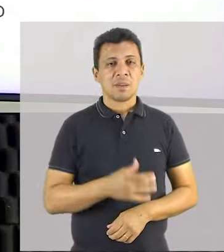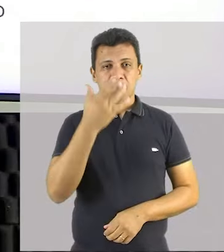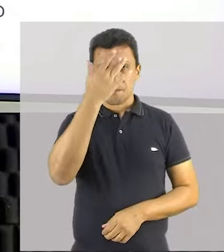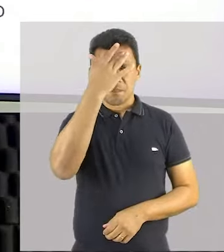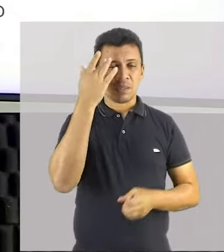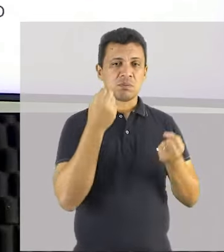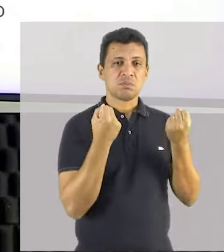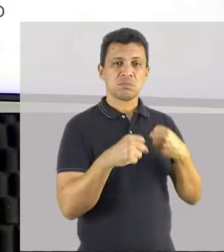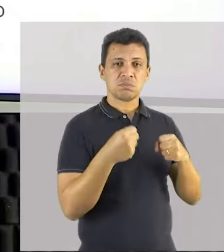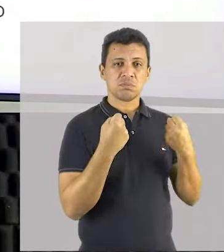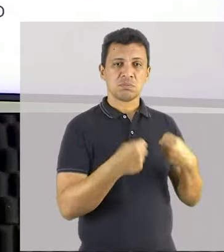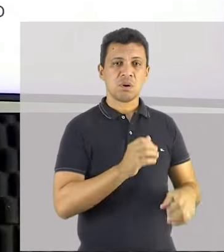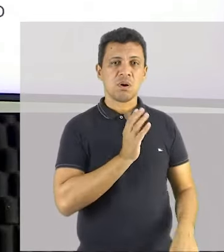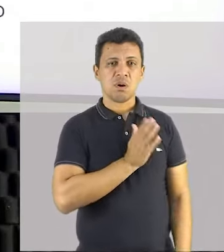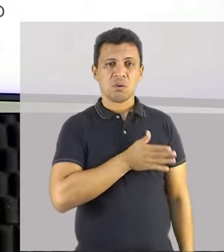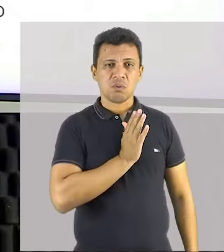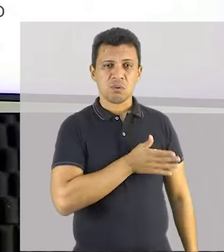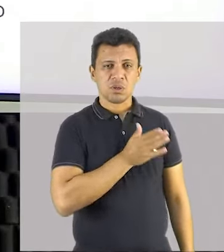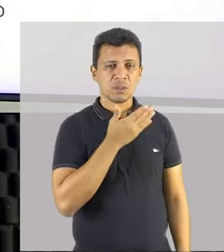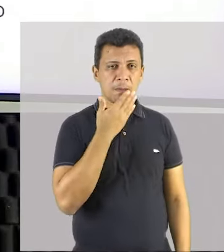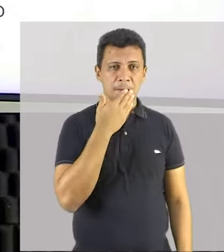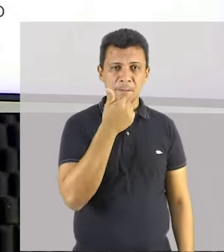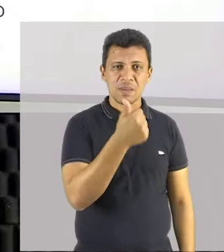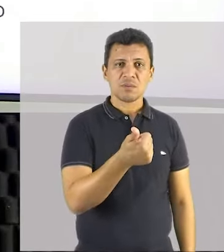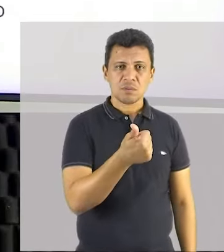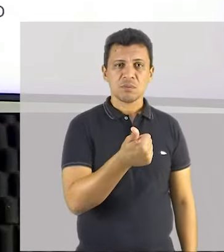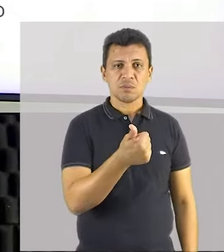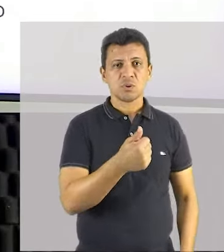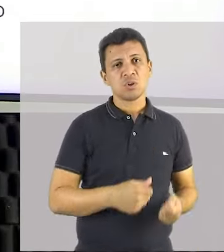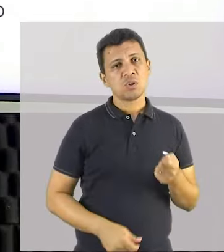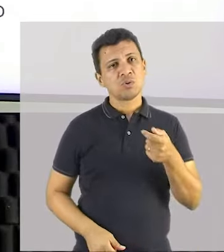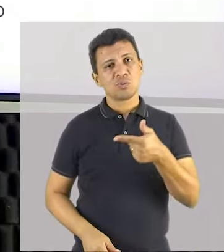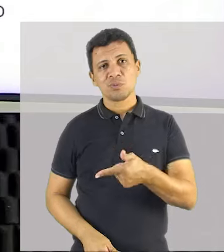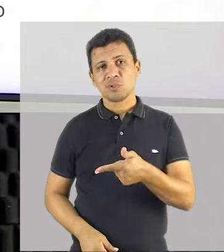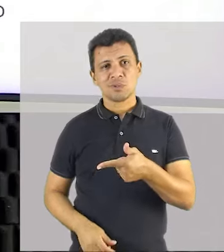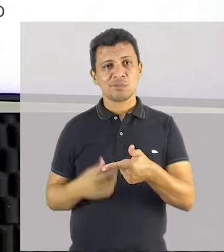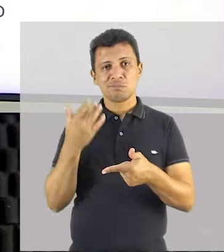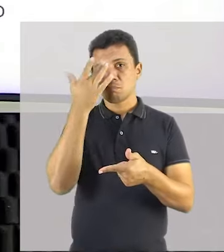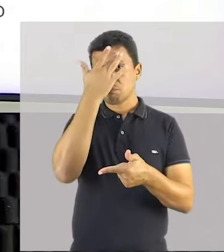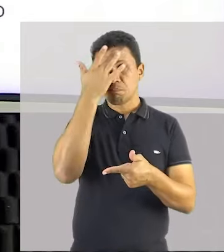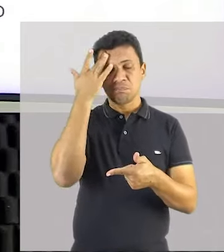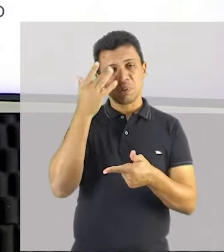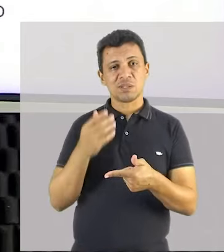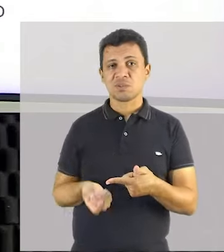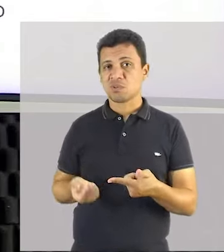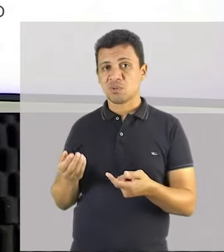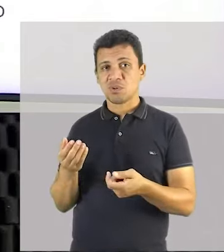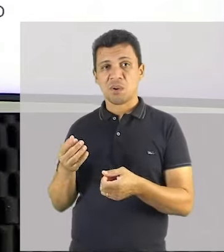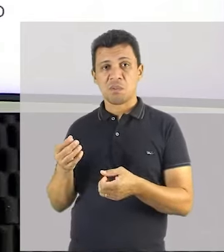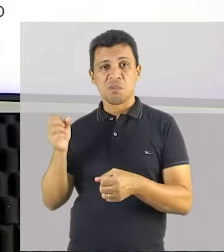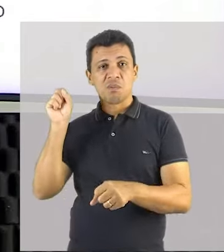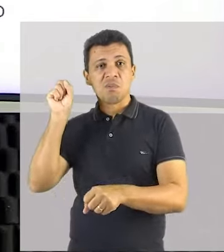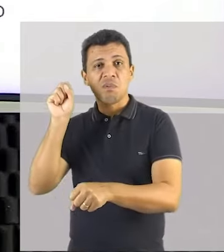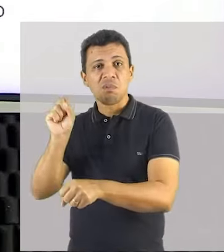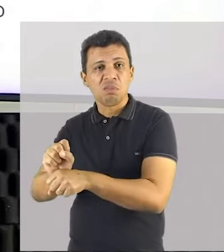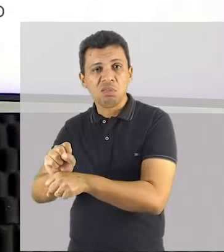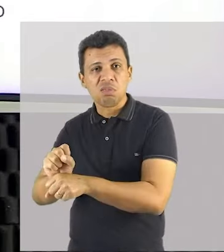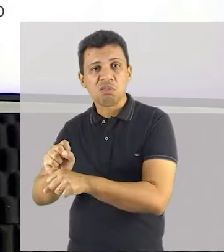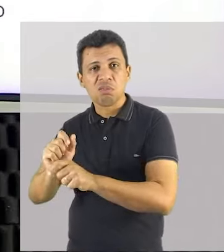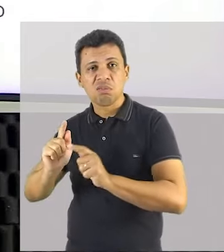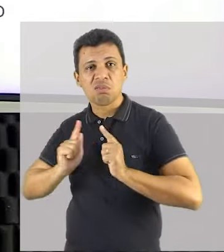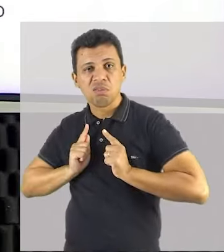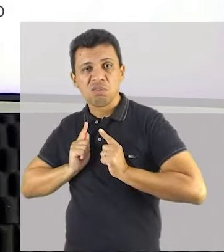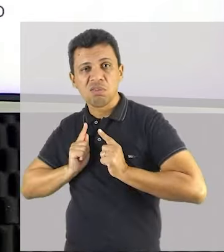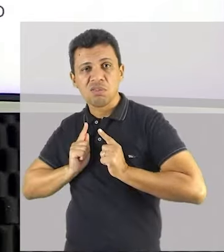condição cardíaca melhor mais tolerante a infartos né do que a quem não pratica né que quem